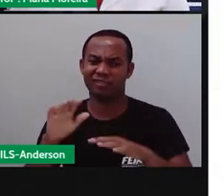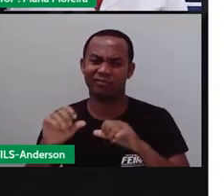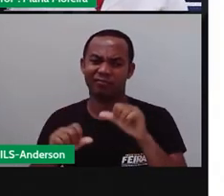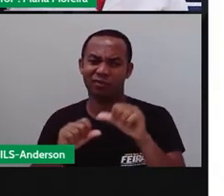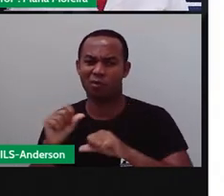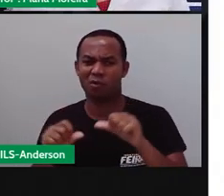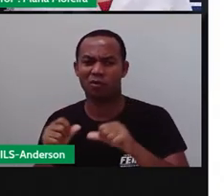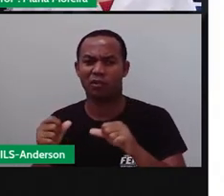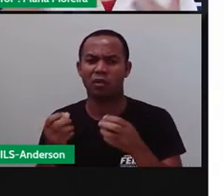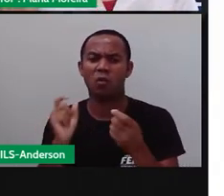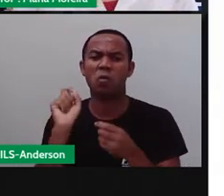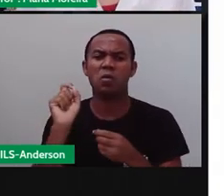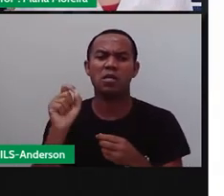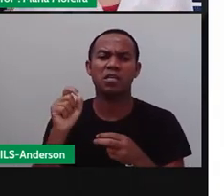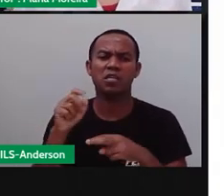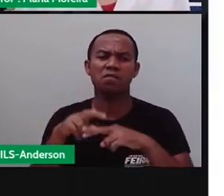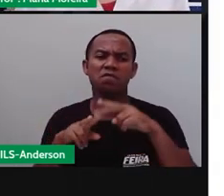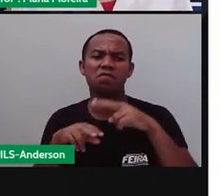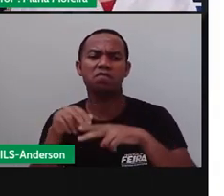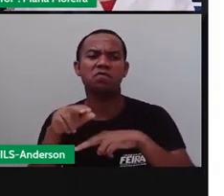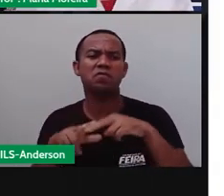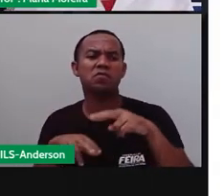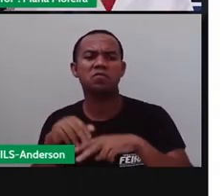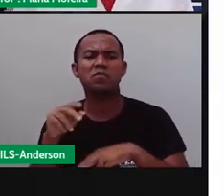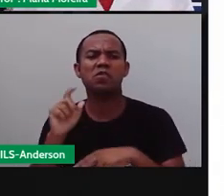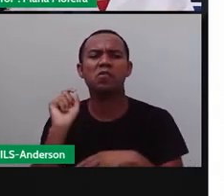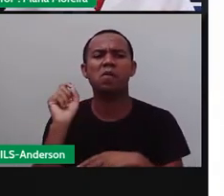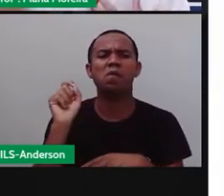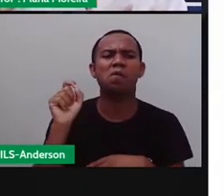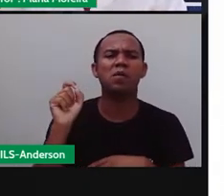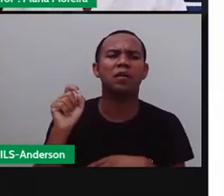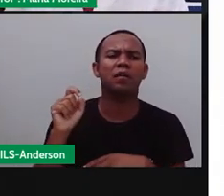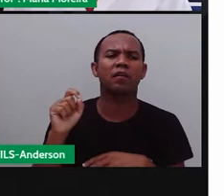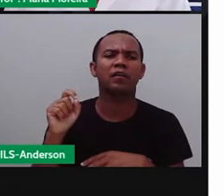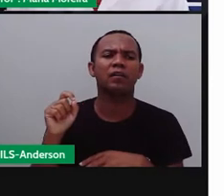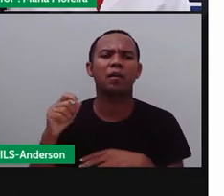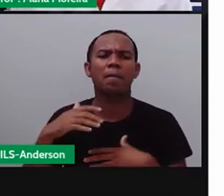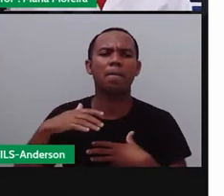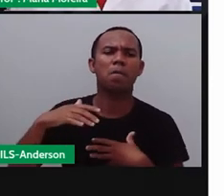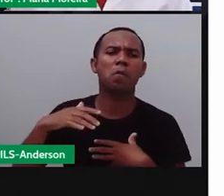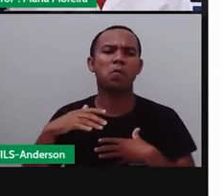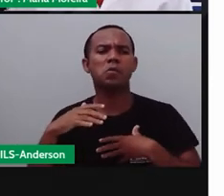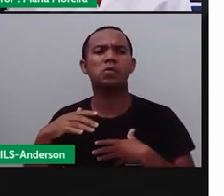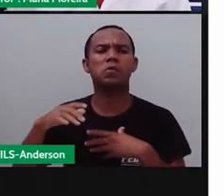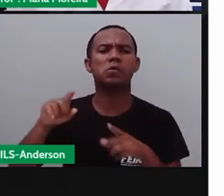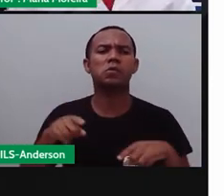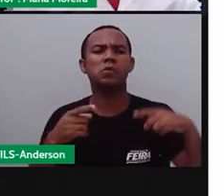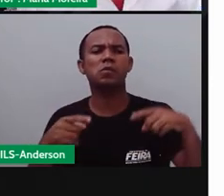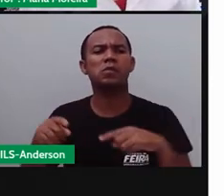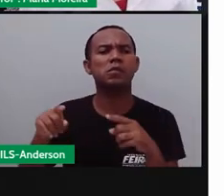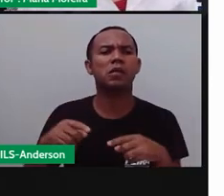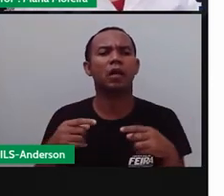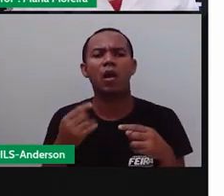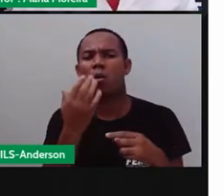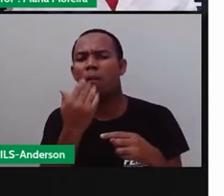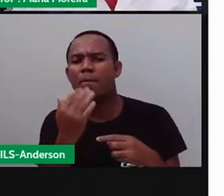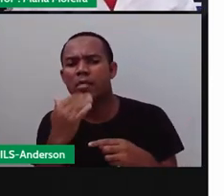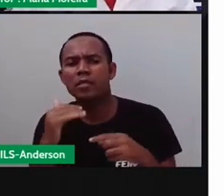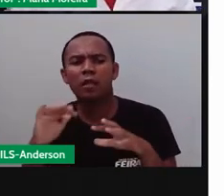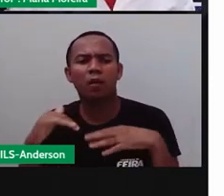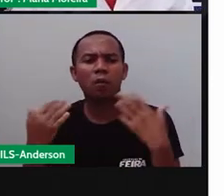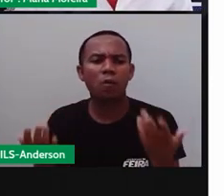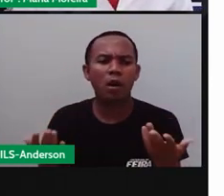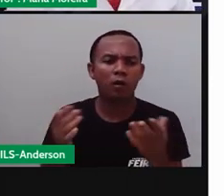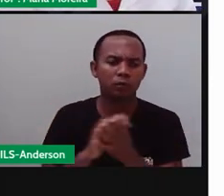é a festa junina? A gente está conversando aqui sobre ela desde o início. Quais são as músicas típicas, né? Quais são os alimentos?